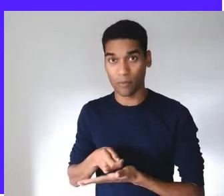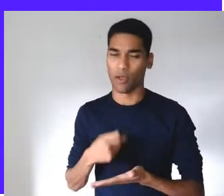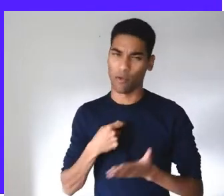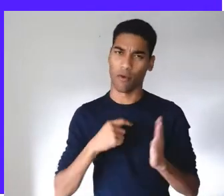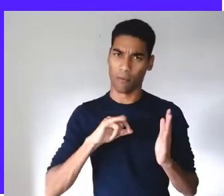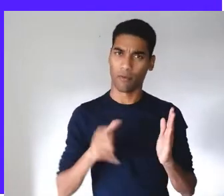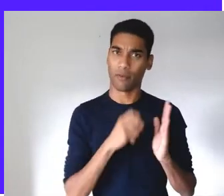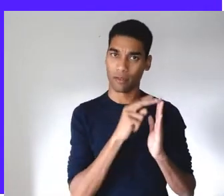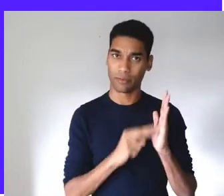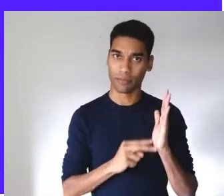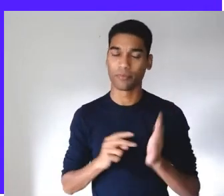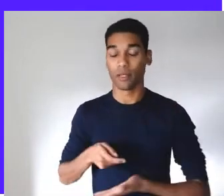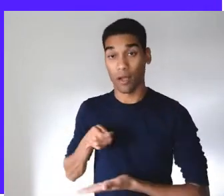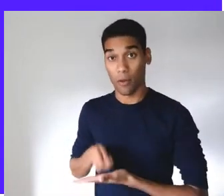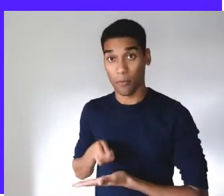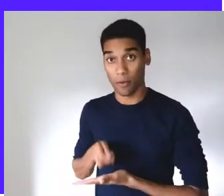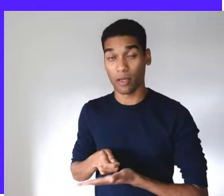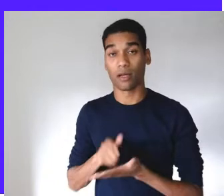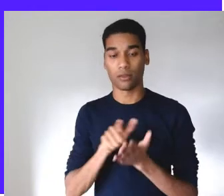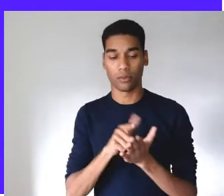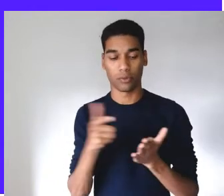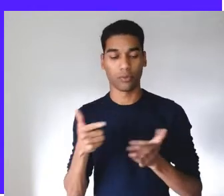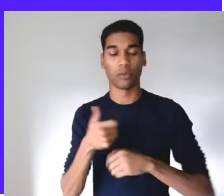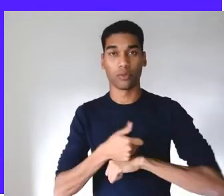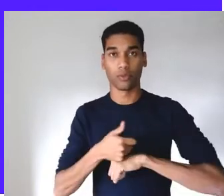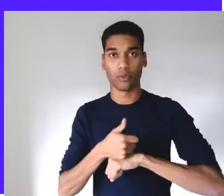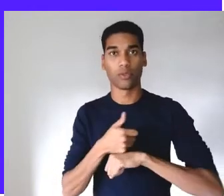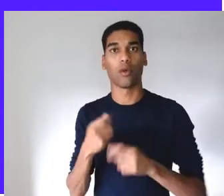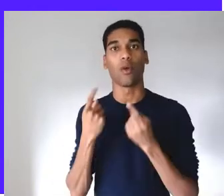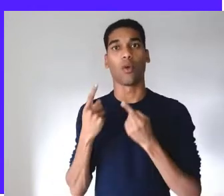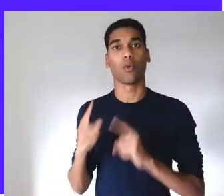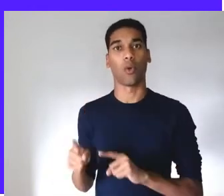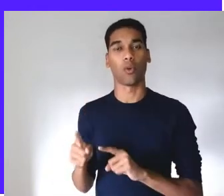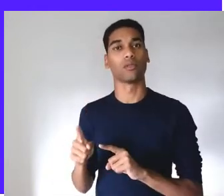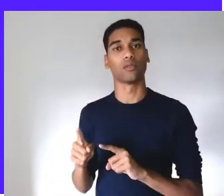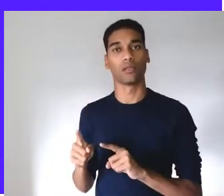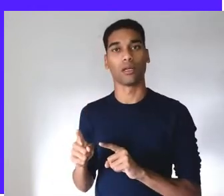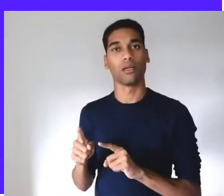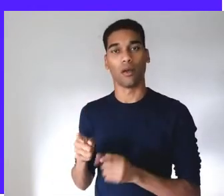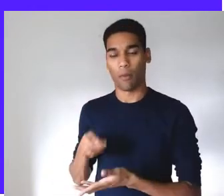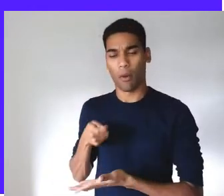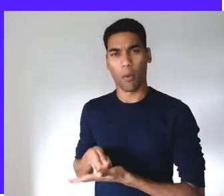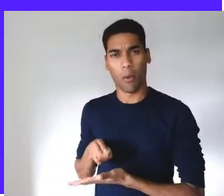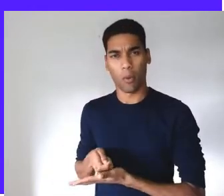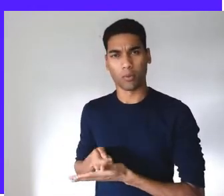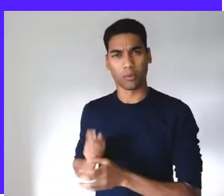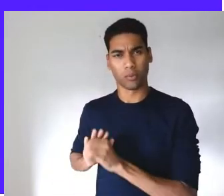arbítrio, ao autoritarismo e à opressão, bem como defender os princípios expressos na